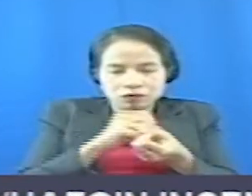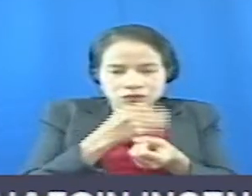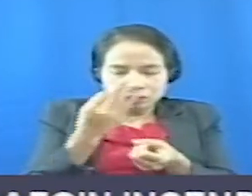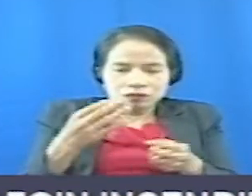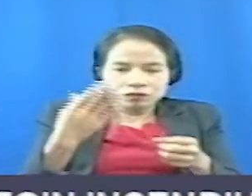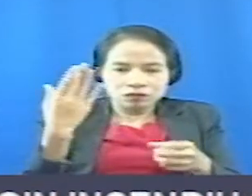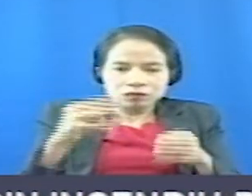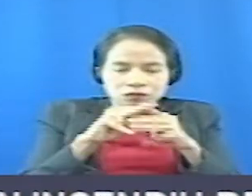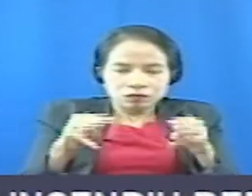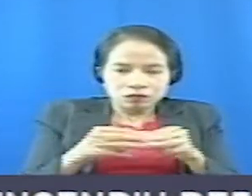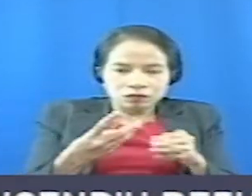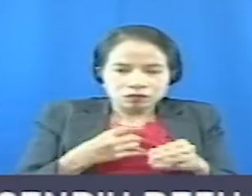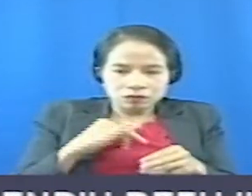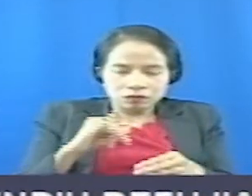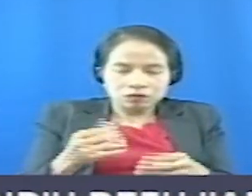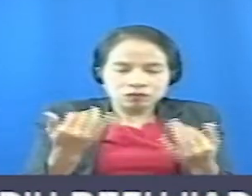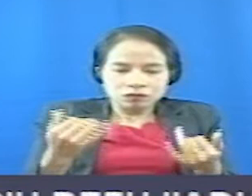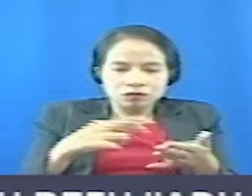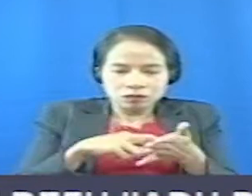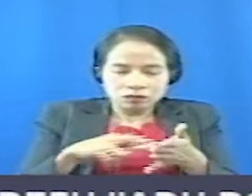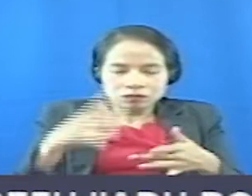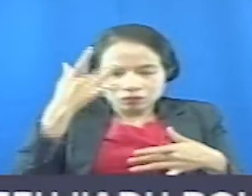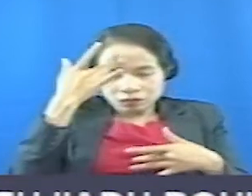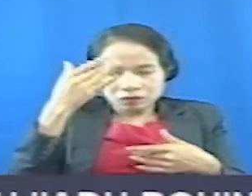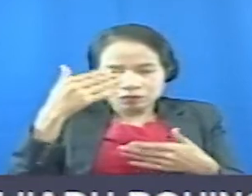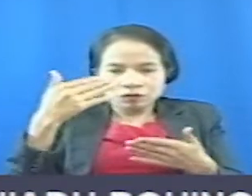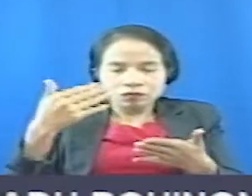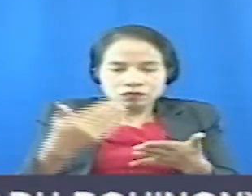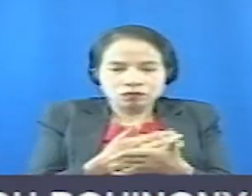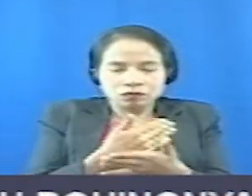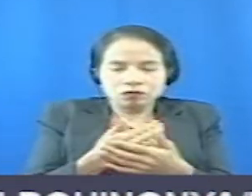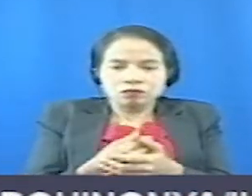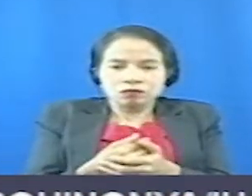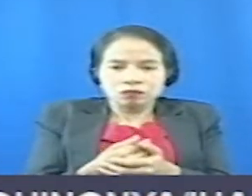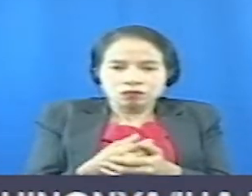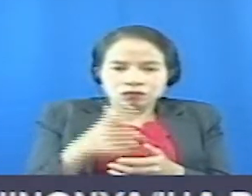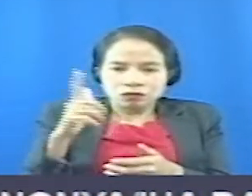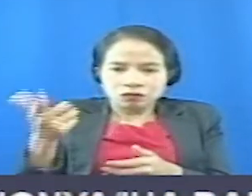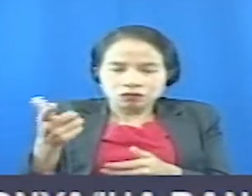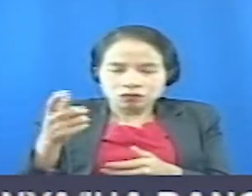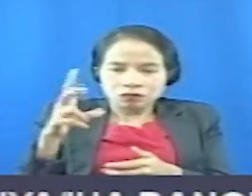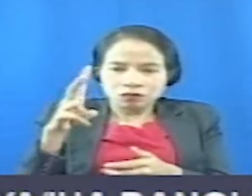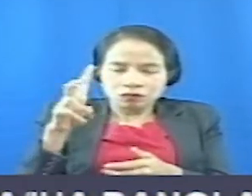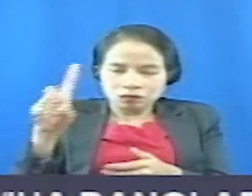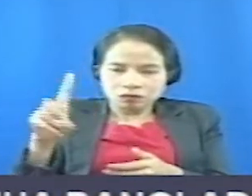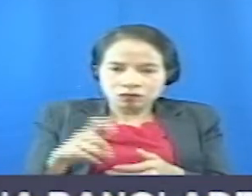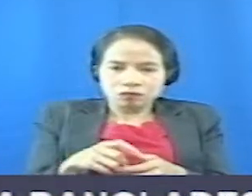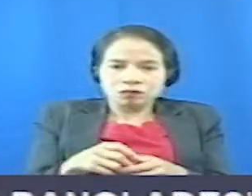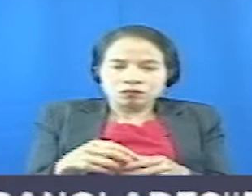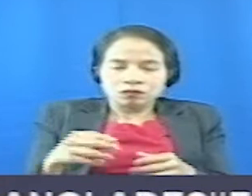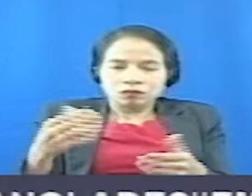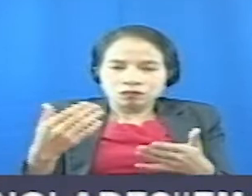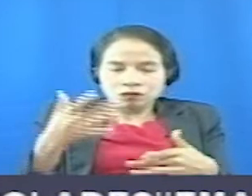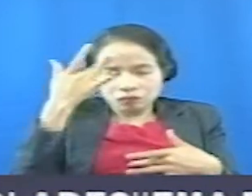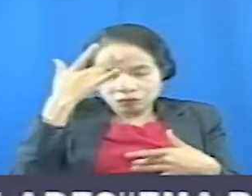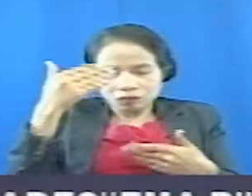de Ili. Hoje, ita registra caso Fon Rua Nulo, 20, caso positivo tolo e a aldeia Bidau Mota